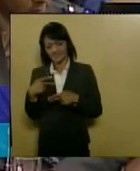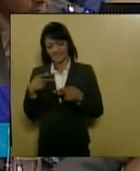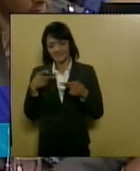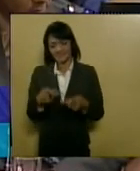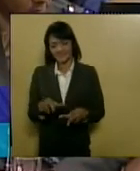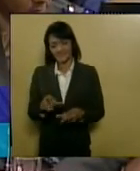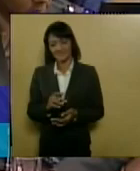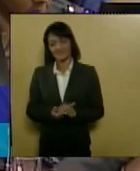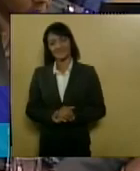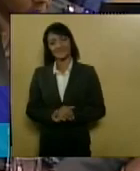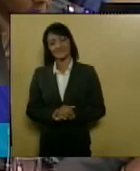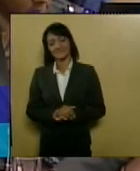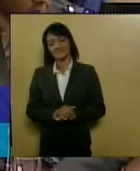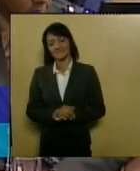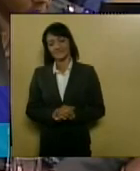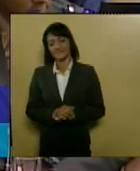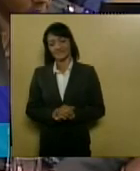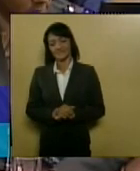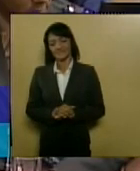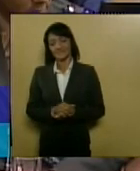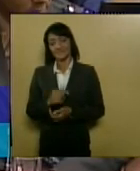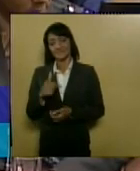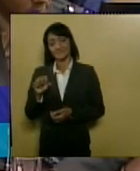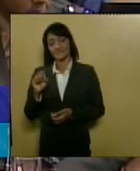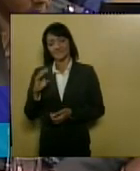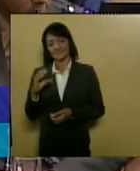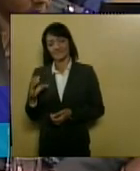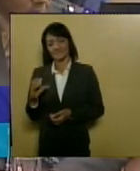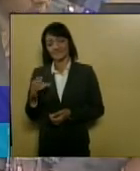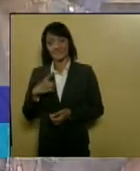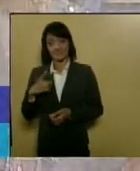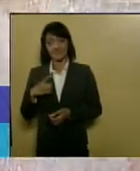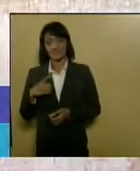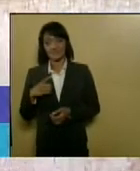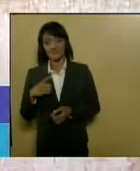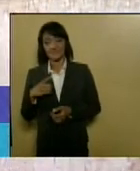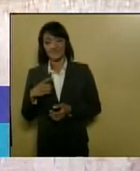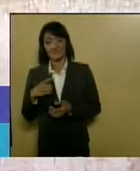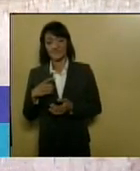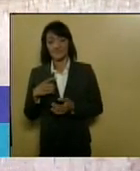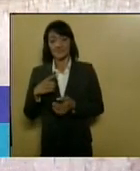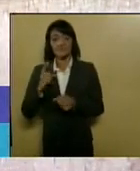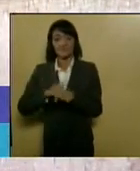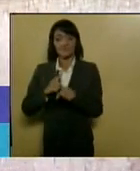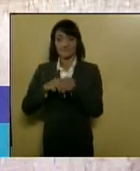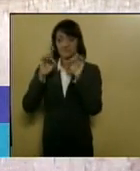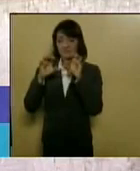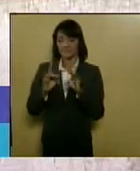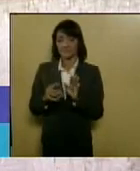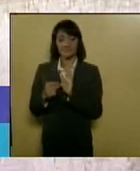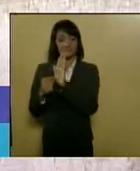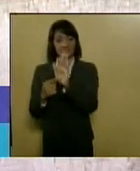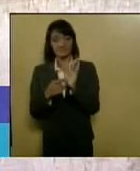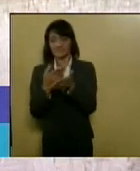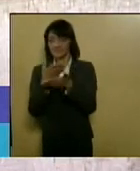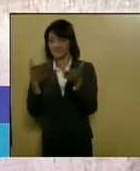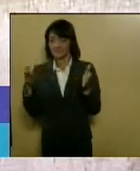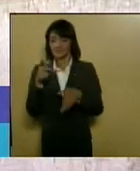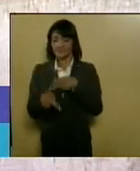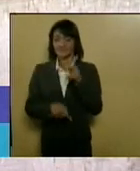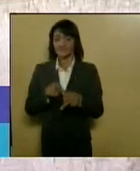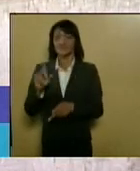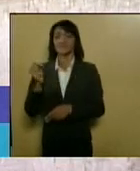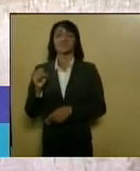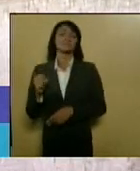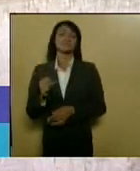lá no Exército Brasileiro, e vocês tiveram uma solenidade que vocês mostraram ao povo sergipano que vocês